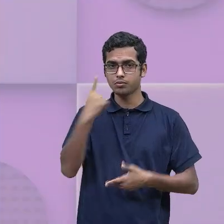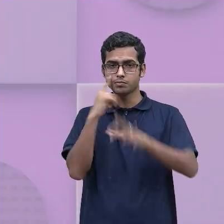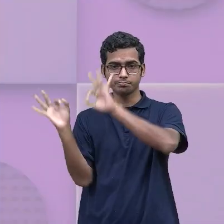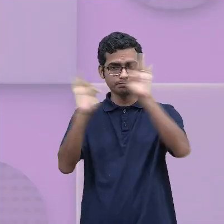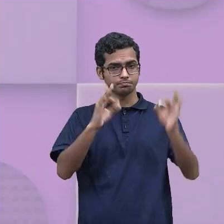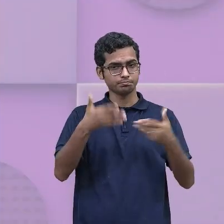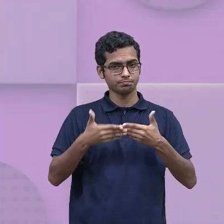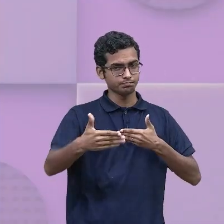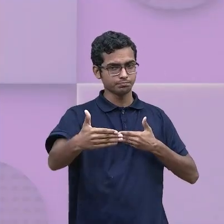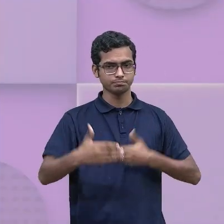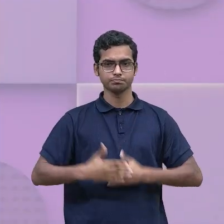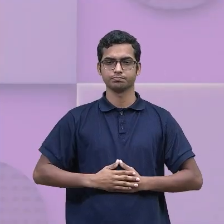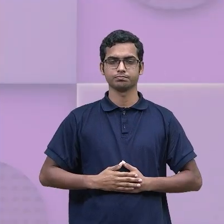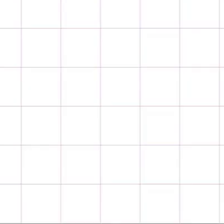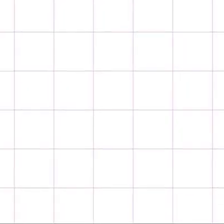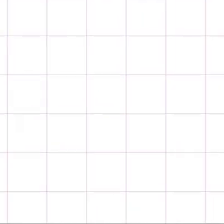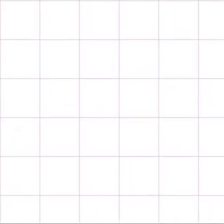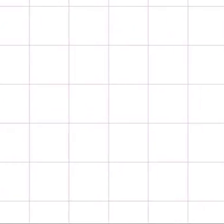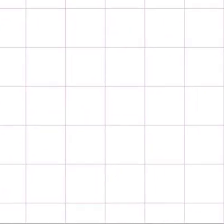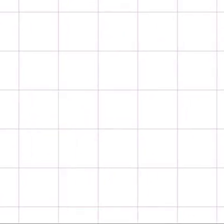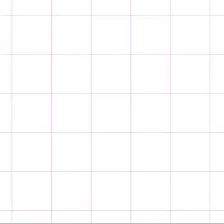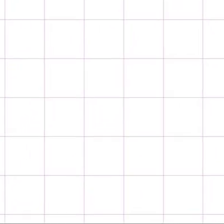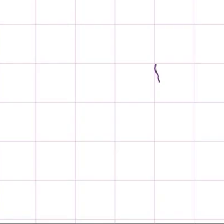Acompanha comigo.